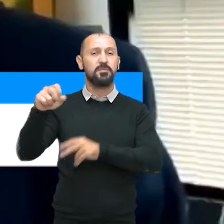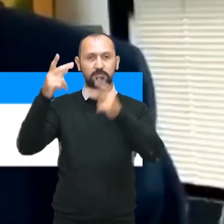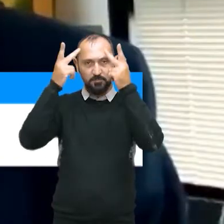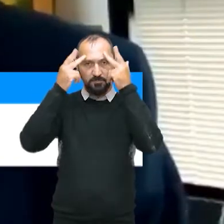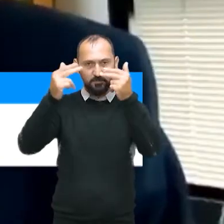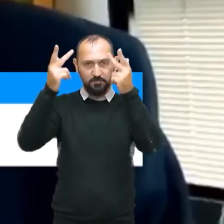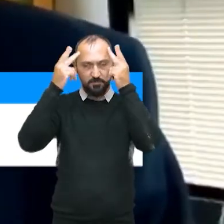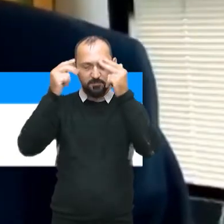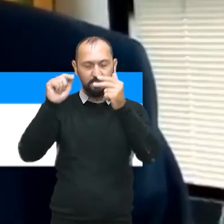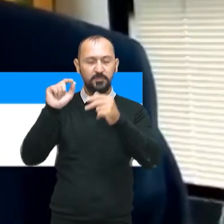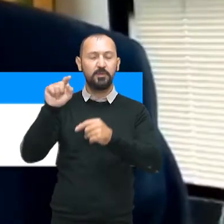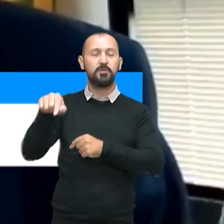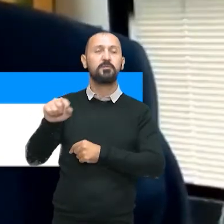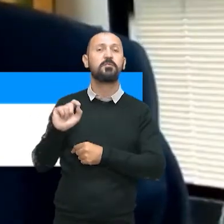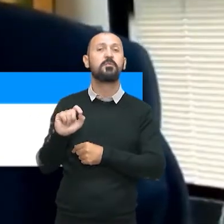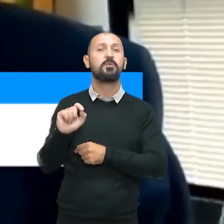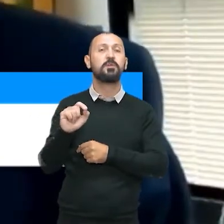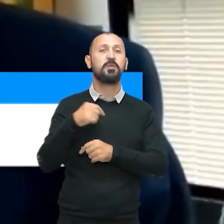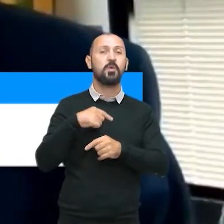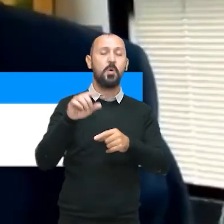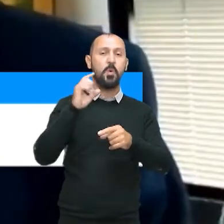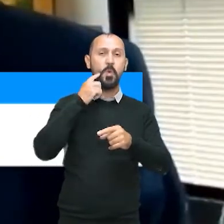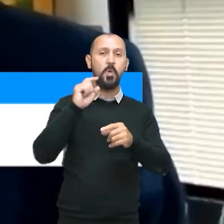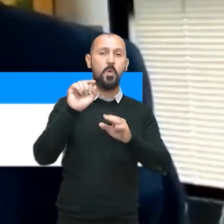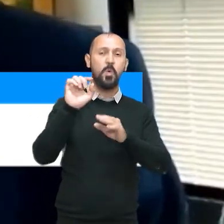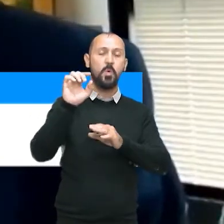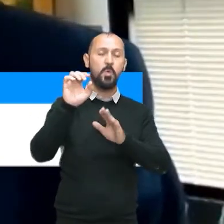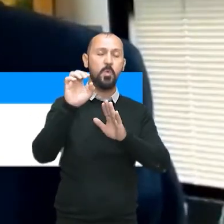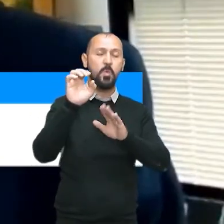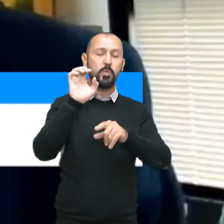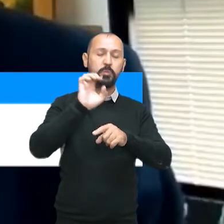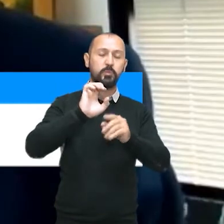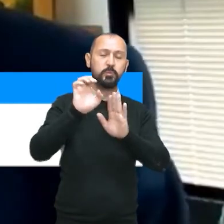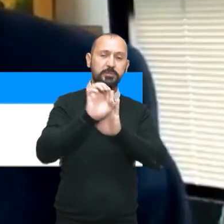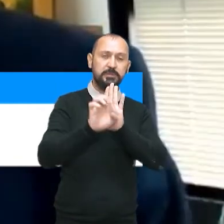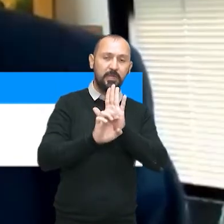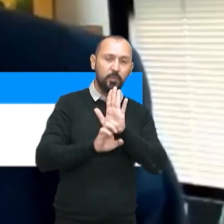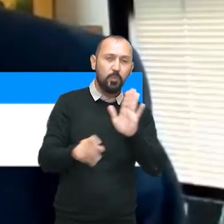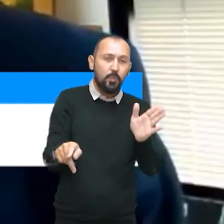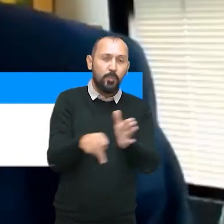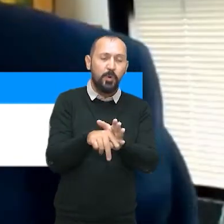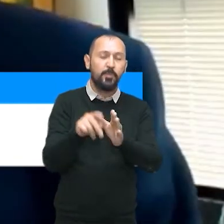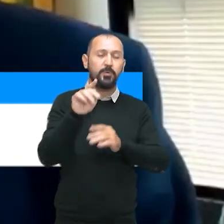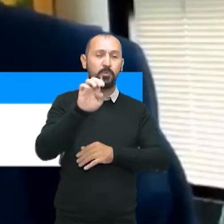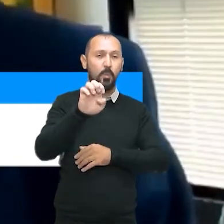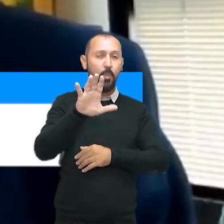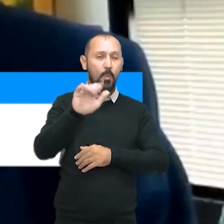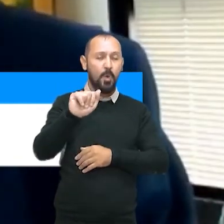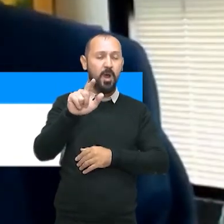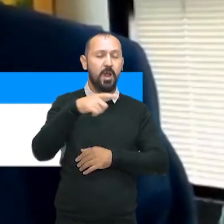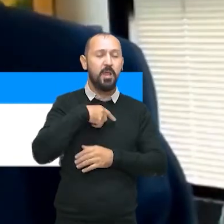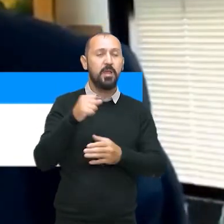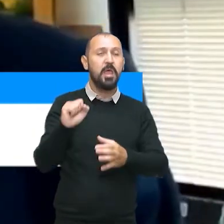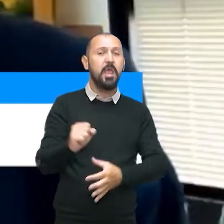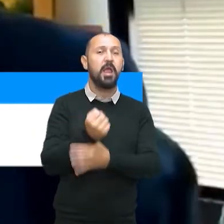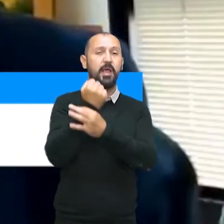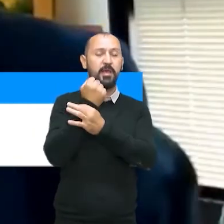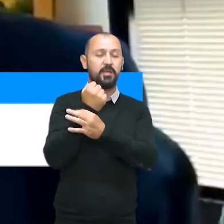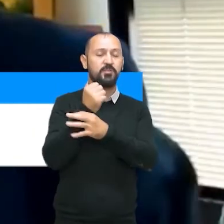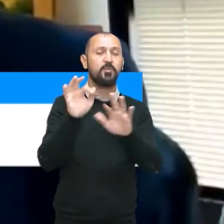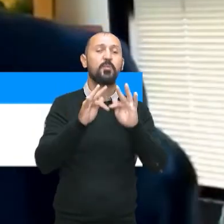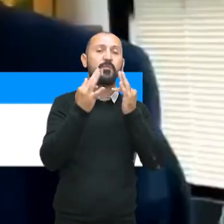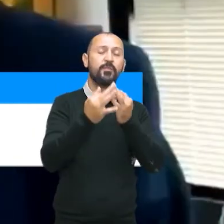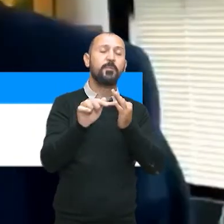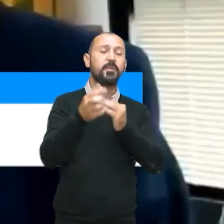voto sim, com a tranquilidade do mérito da matéria, que o Estatuto da Criança e do Adolescente já preserva e